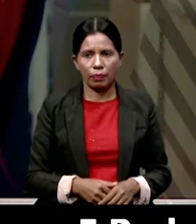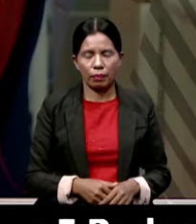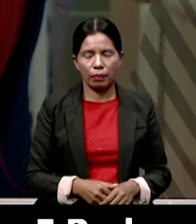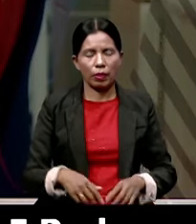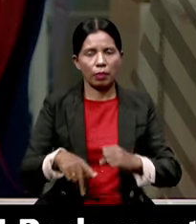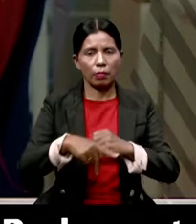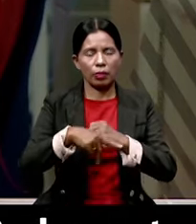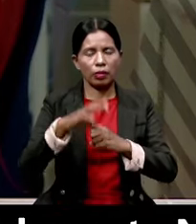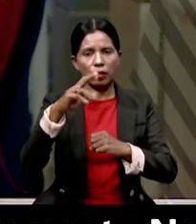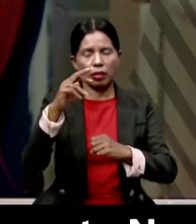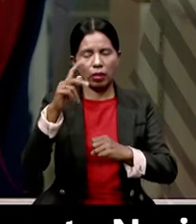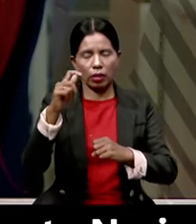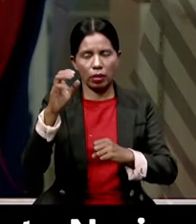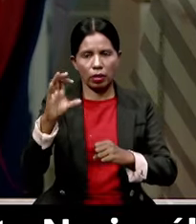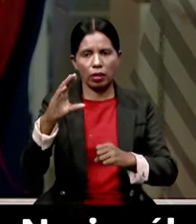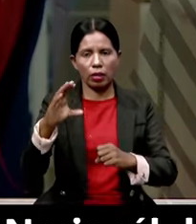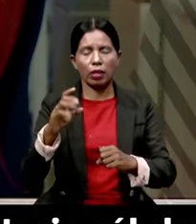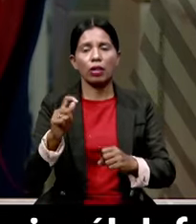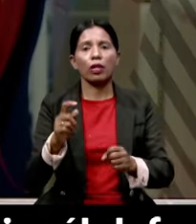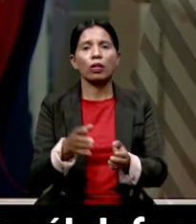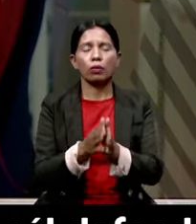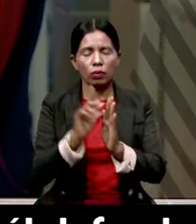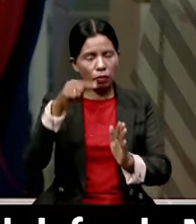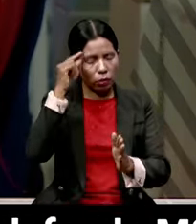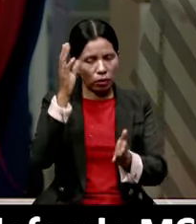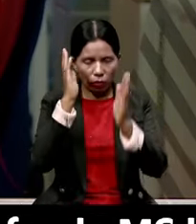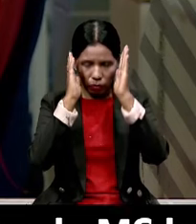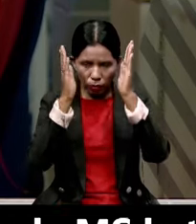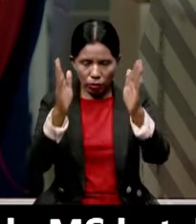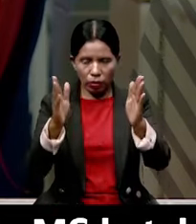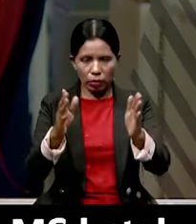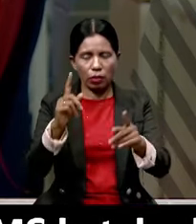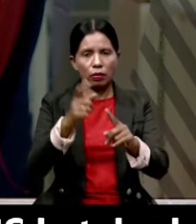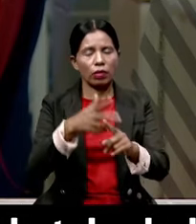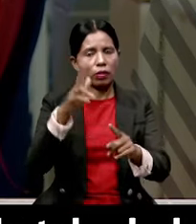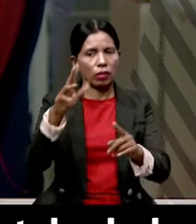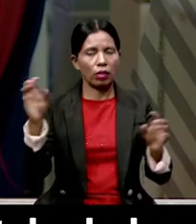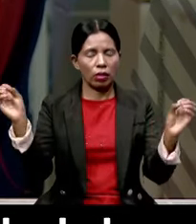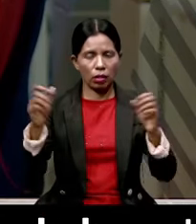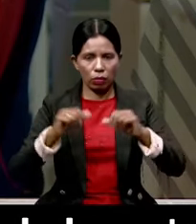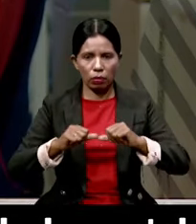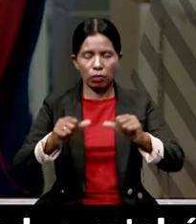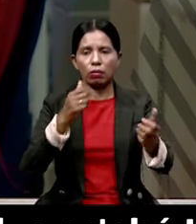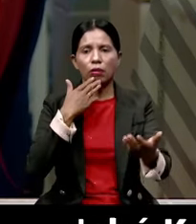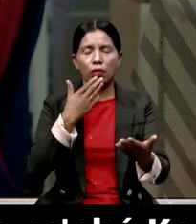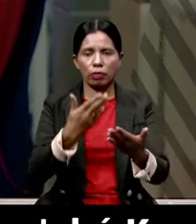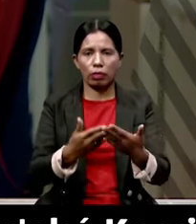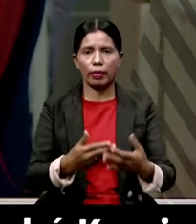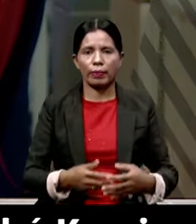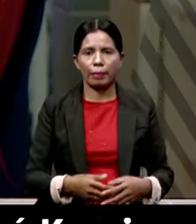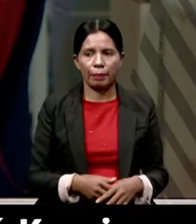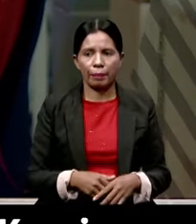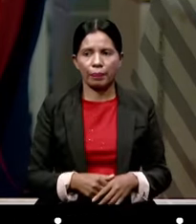Bancada sendo ter russo o governo, a total atenção para a execução somente do estado trimestre de Atolo, Tambaladun Laudiak.